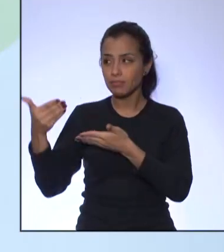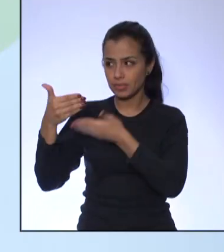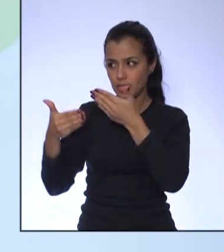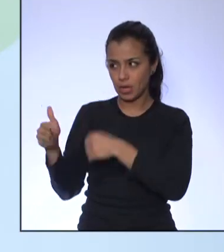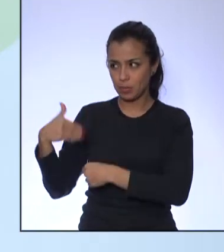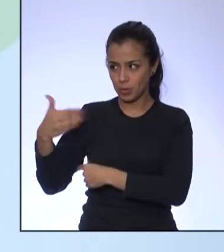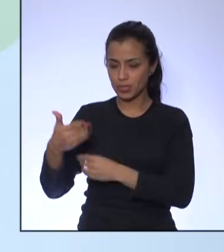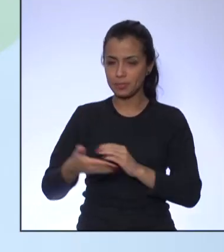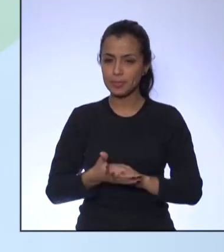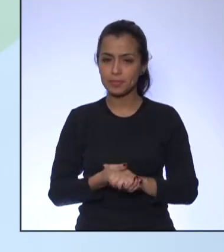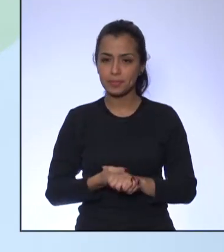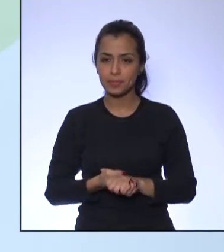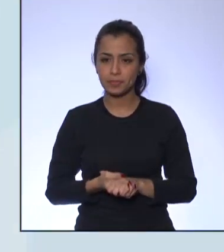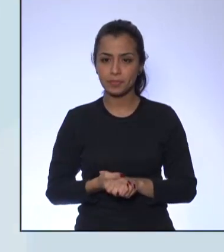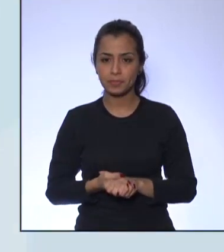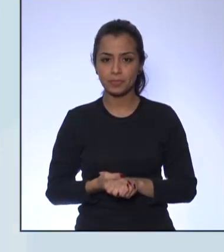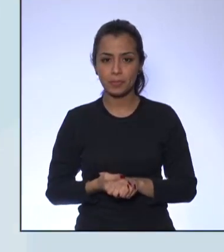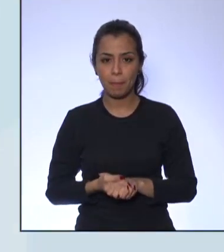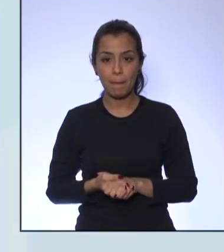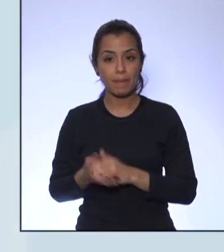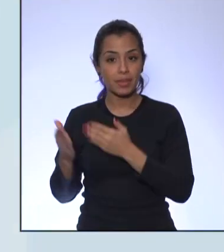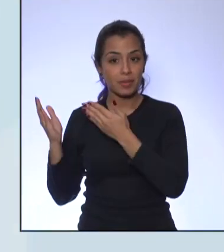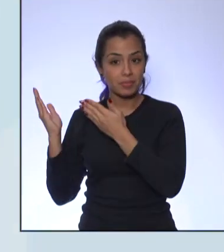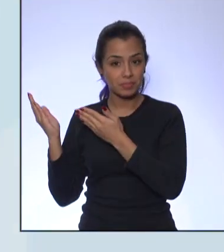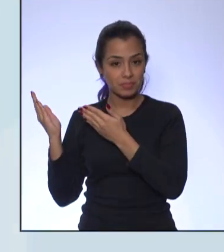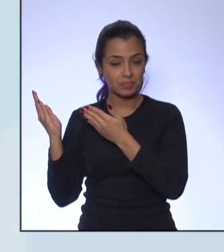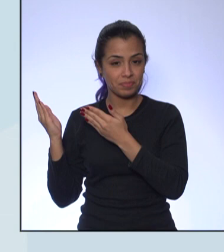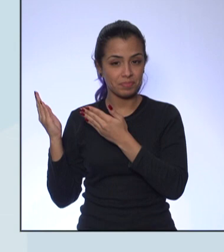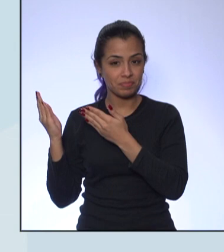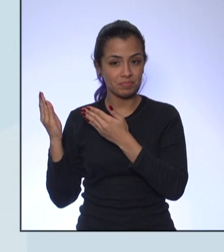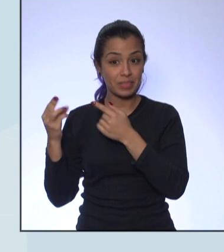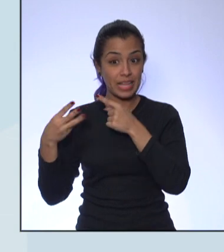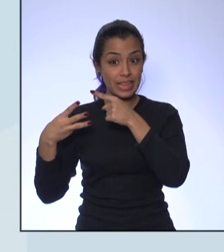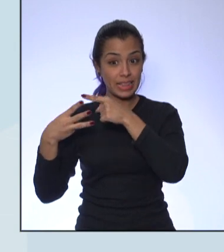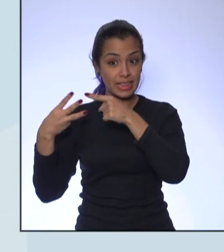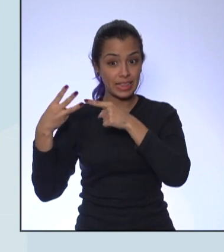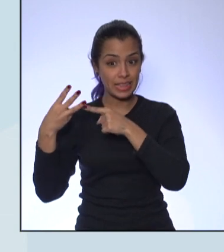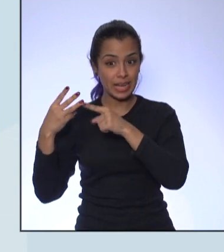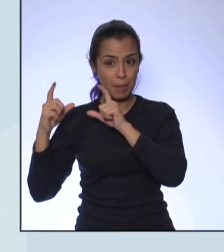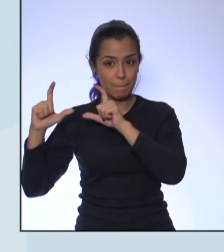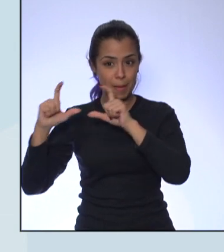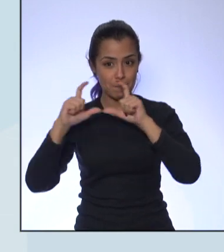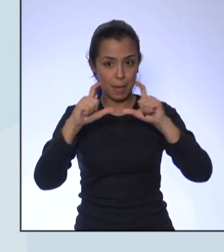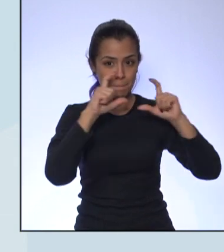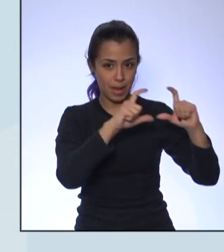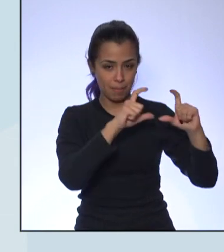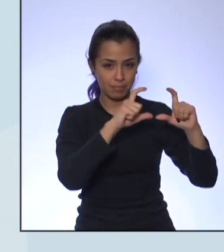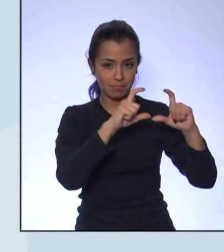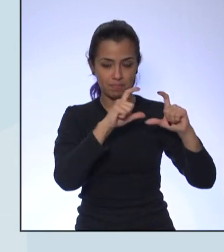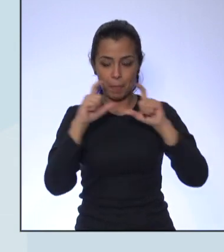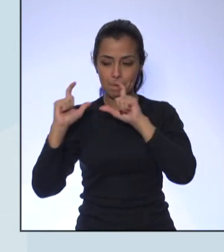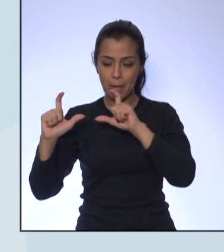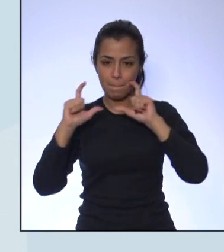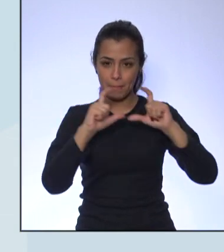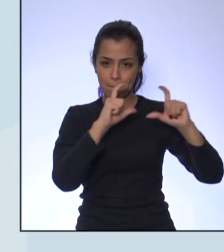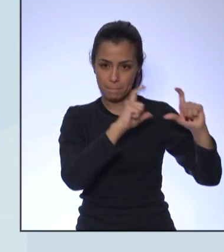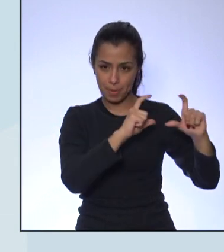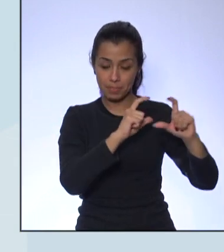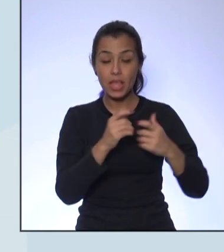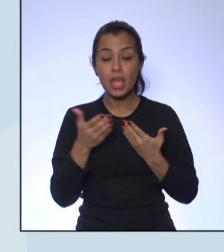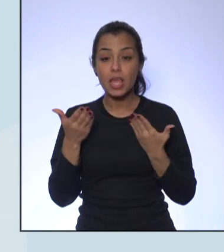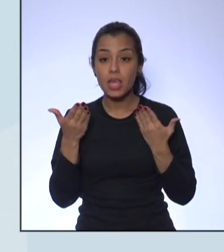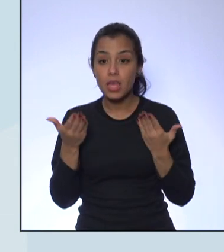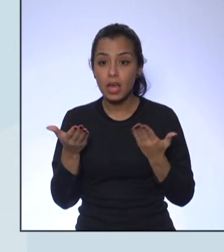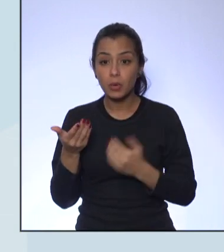favor. Eu trouxe para vocês 3 imagens, tá? Essas 3 imagens eu vou pedir para vocês olharem